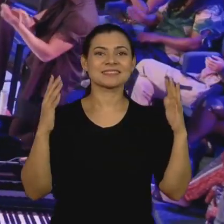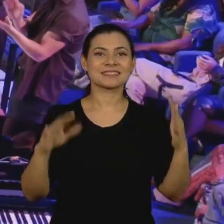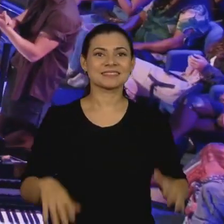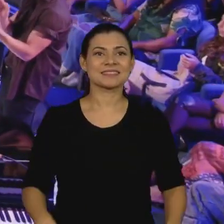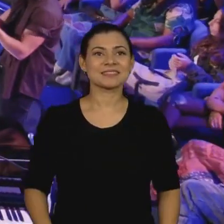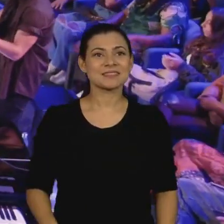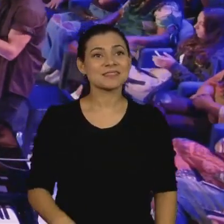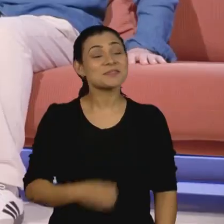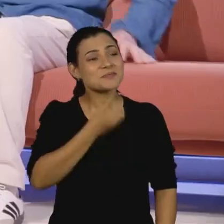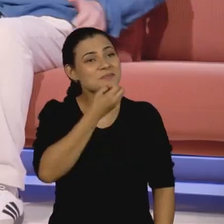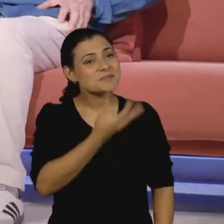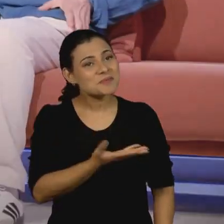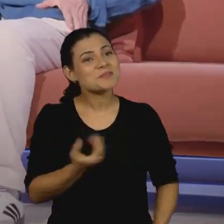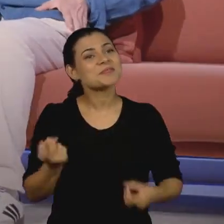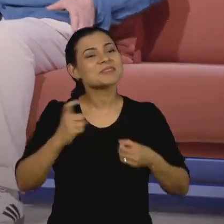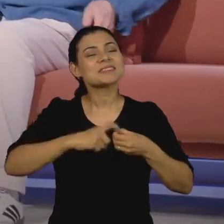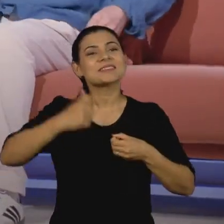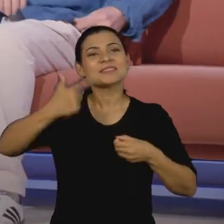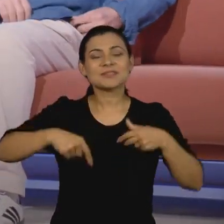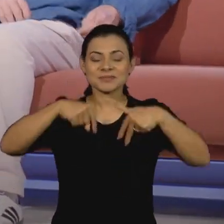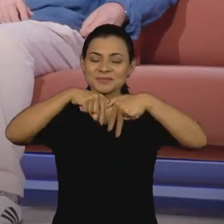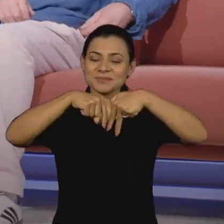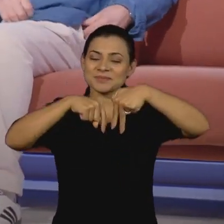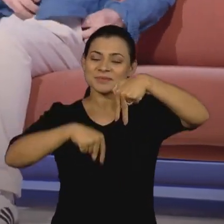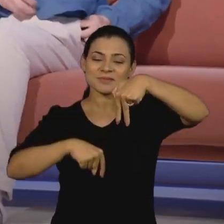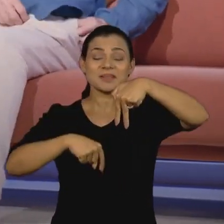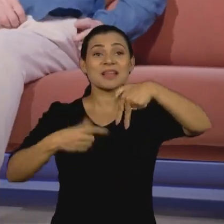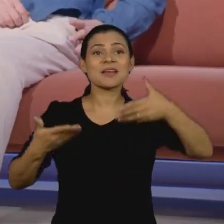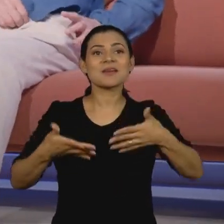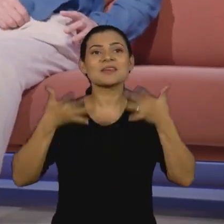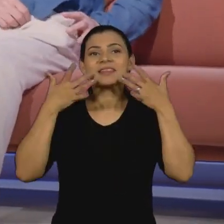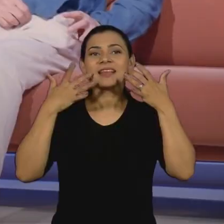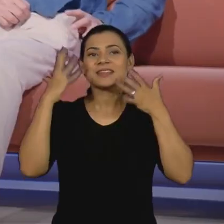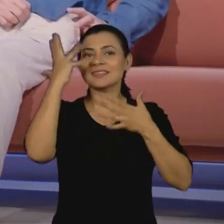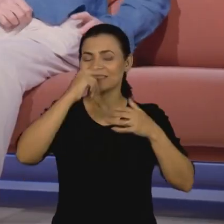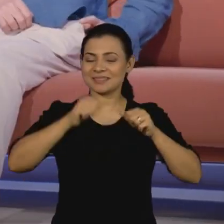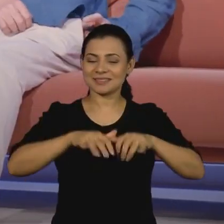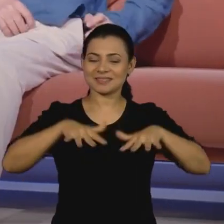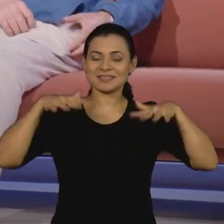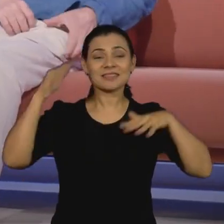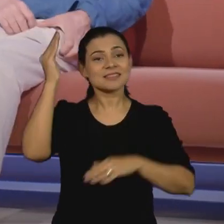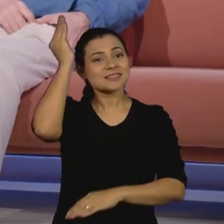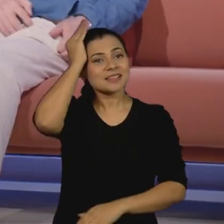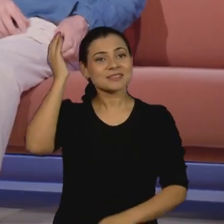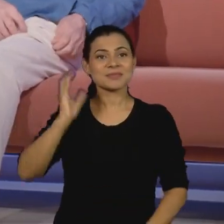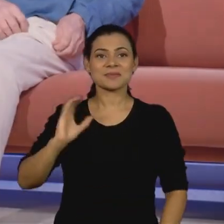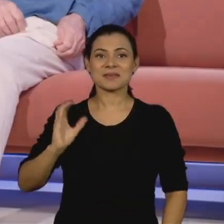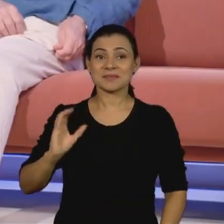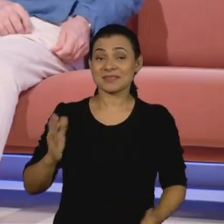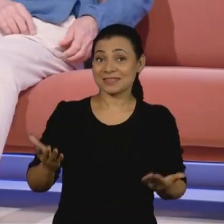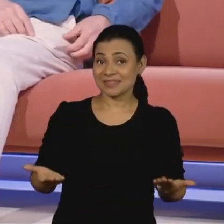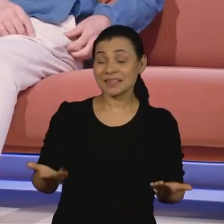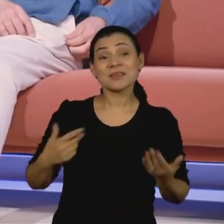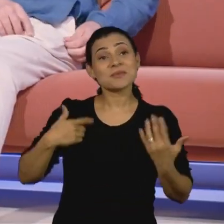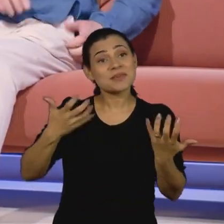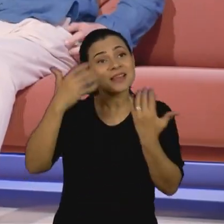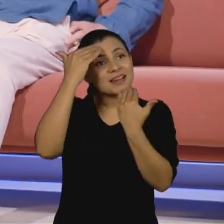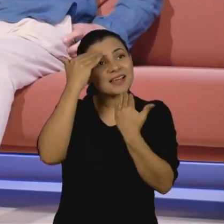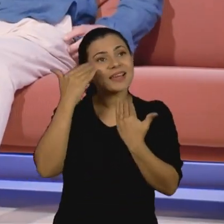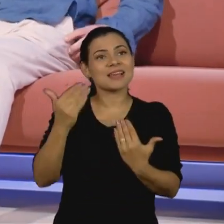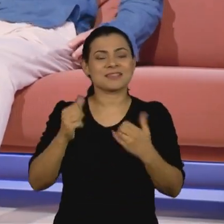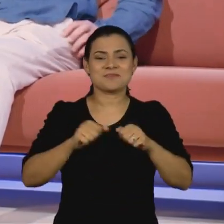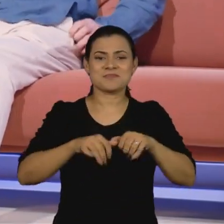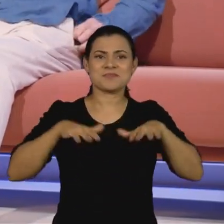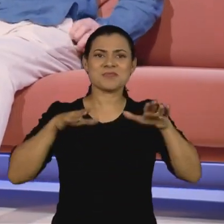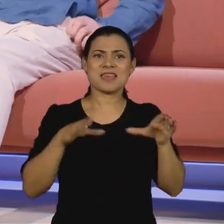Muito bem, estamos de volta aqui no Arena dos Saberes, nesse teatro lindo aqui no Sesc de Copacabana. E eu quero agradecer essa